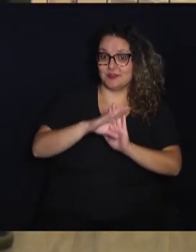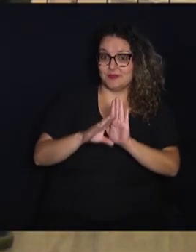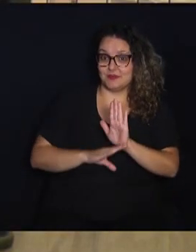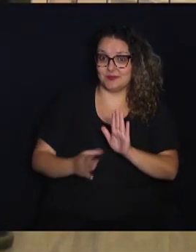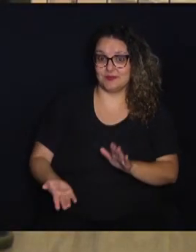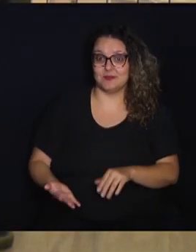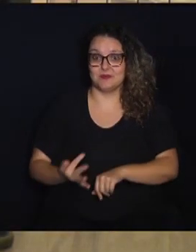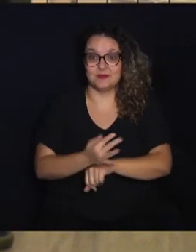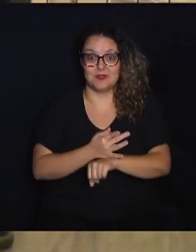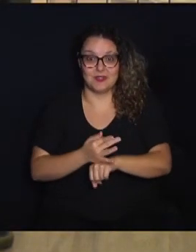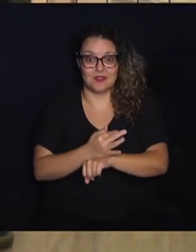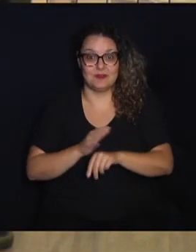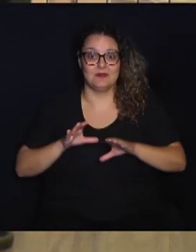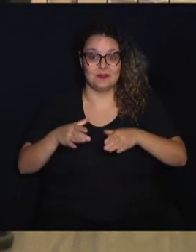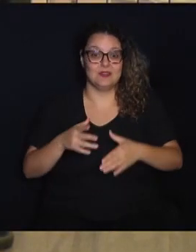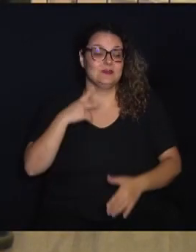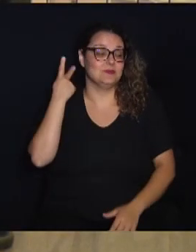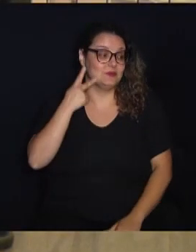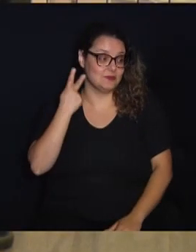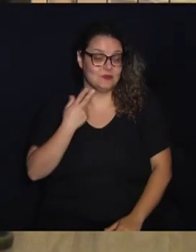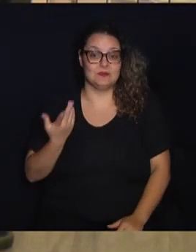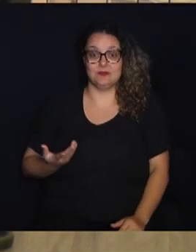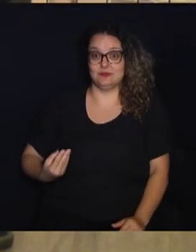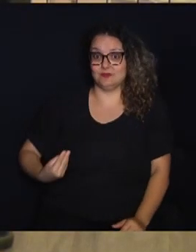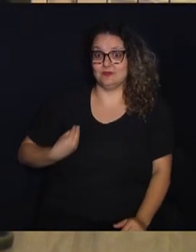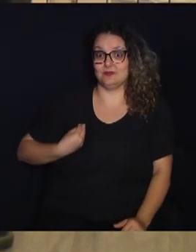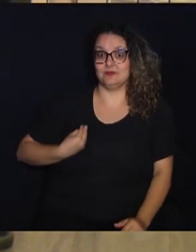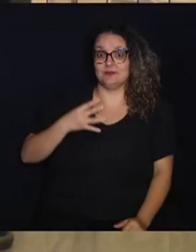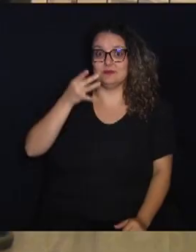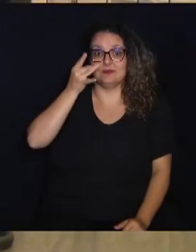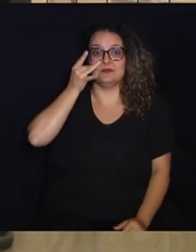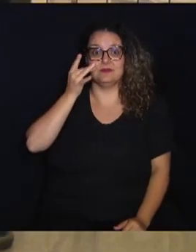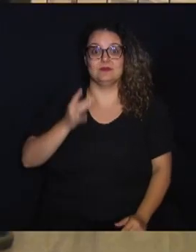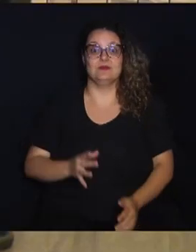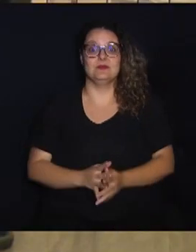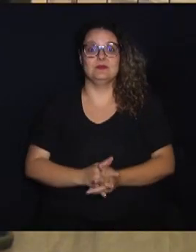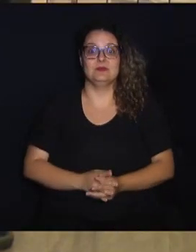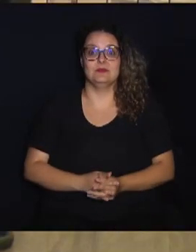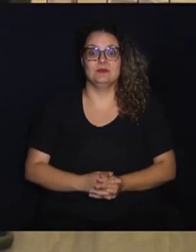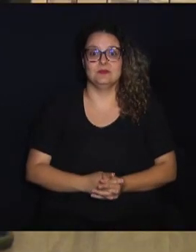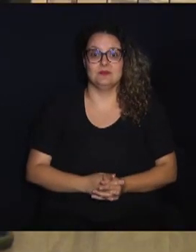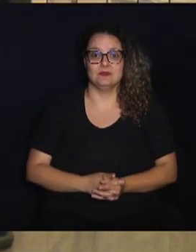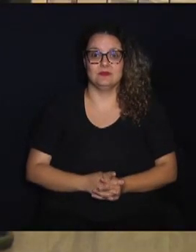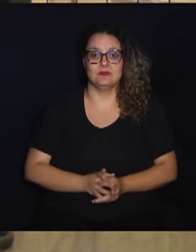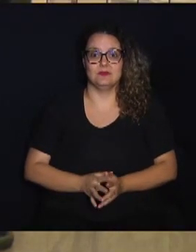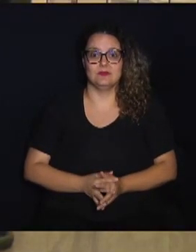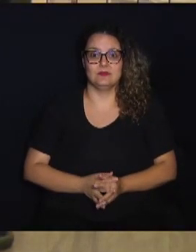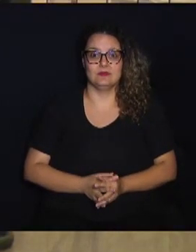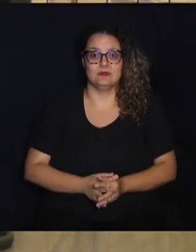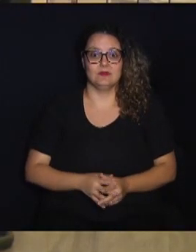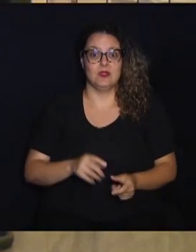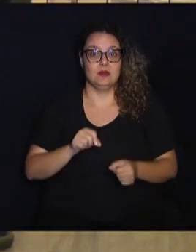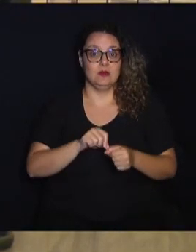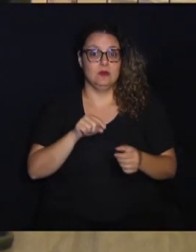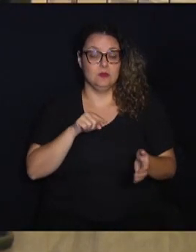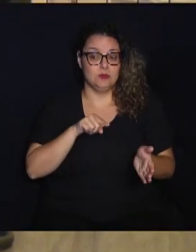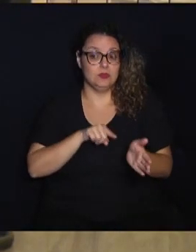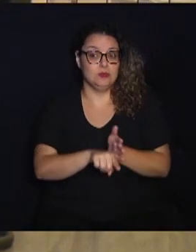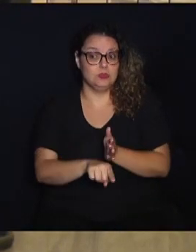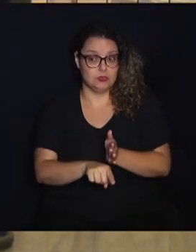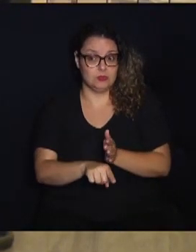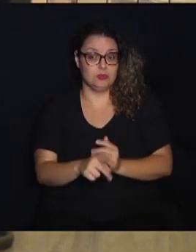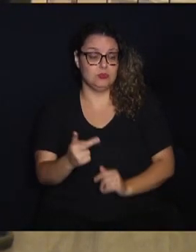recesso parlamentar. Ao vivo, olha, nós estamos ao vivo e aí eu vou fazer uma pergunta para